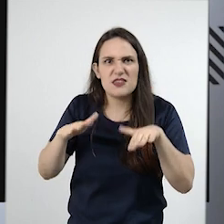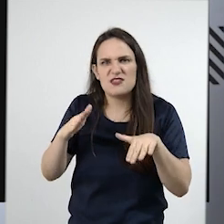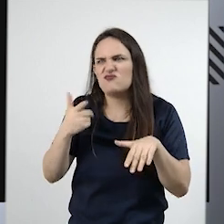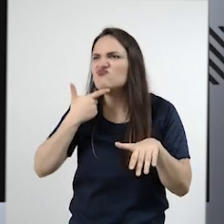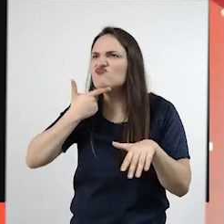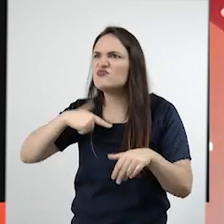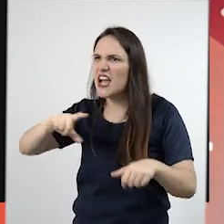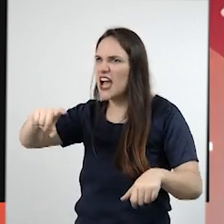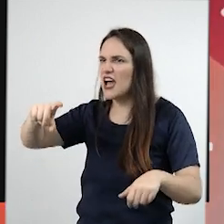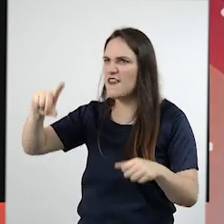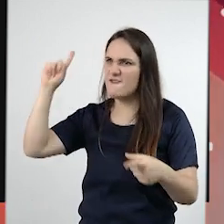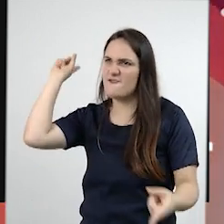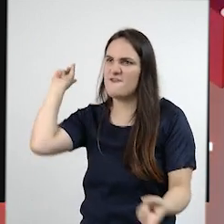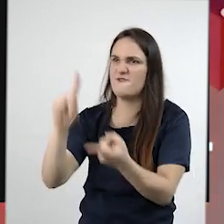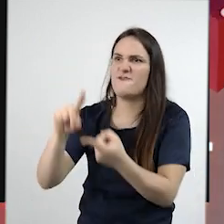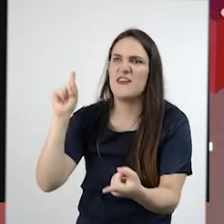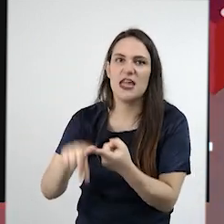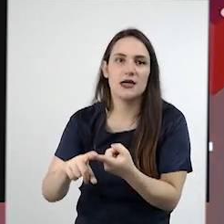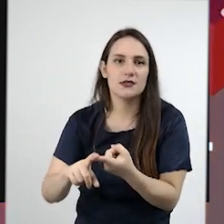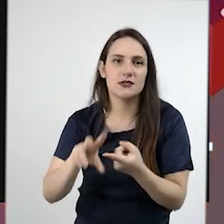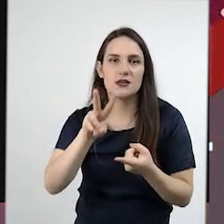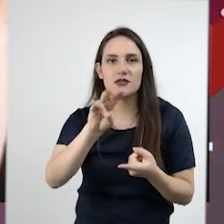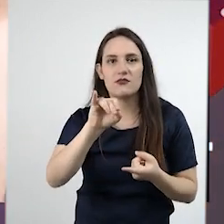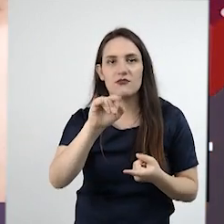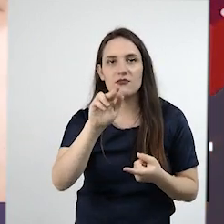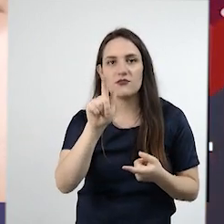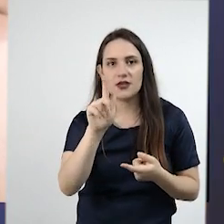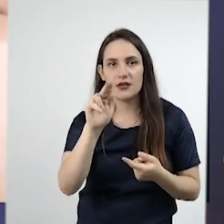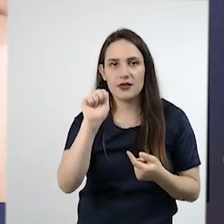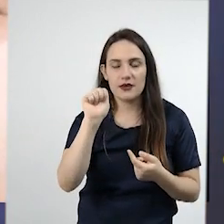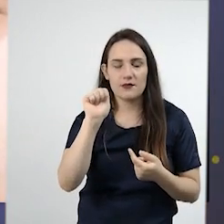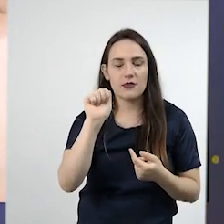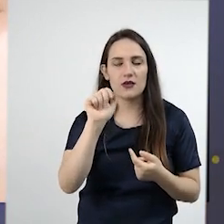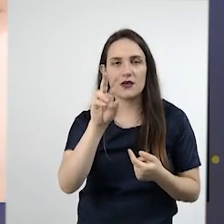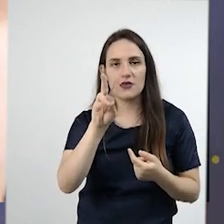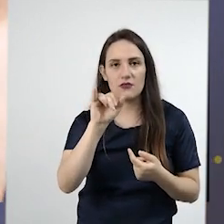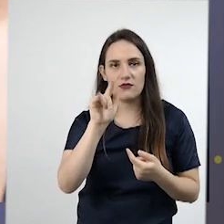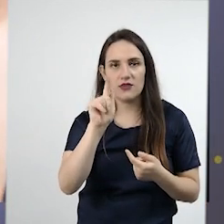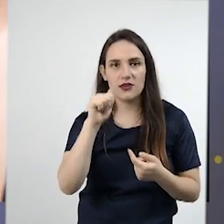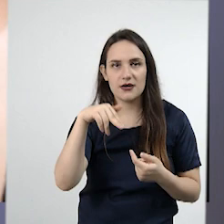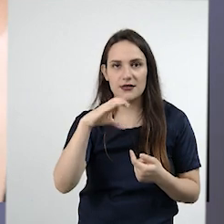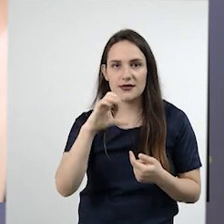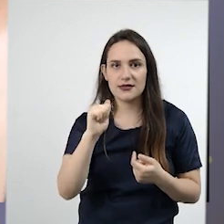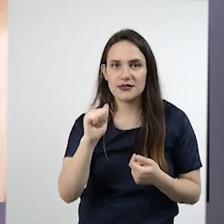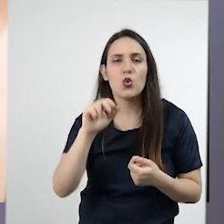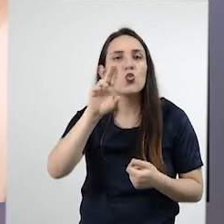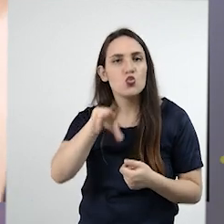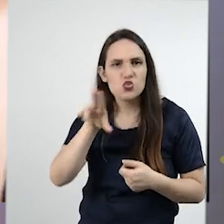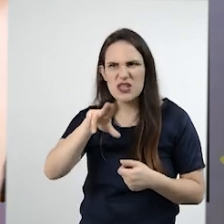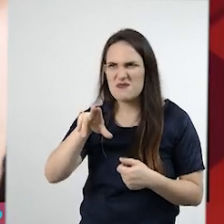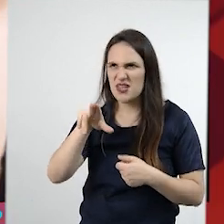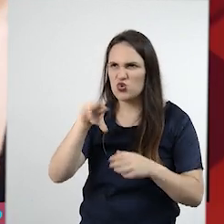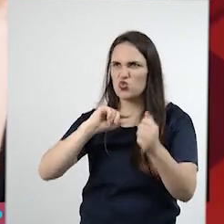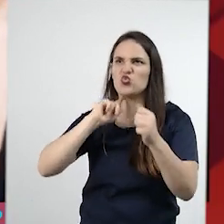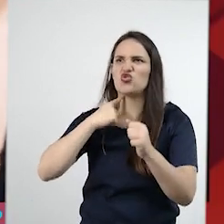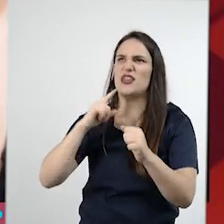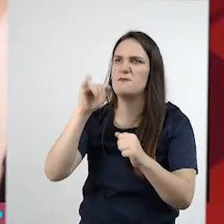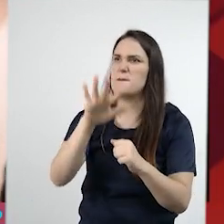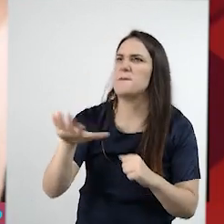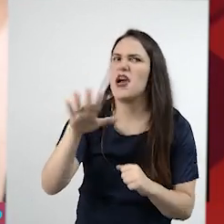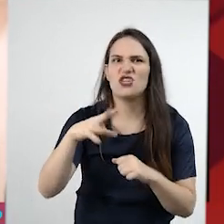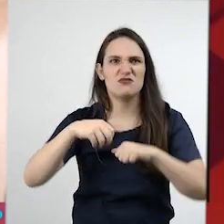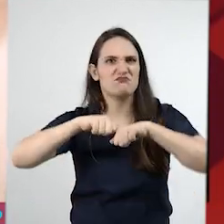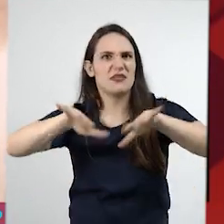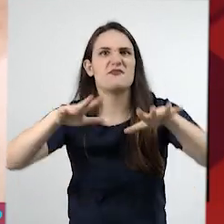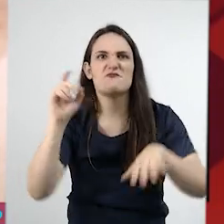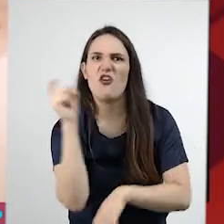de fato pode ser utilizado contra a própria pessoa para poder denegrir a imagem, porque quando eu estou com raiva, quando eu me